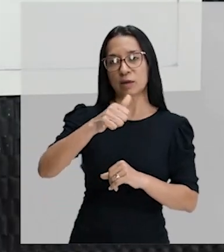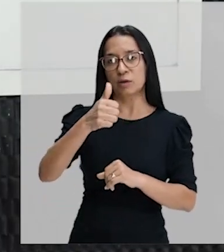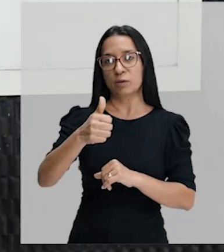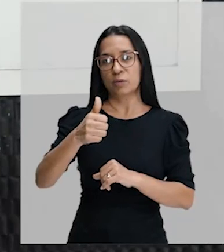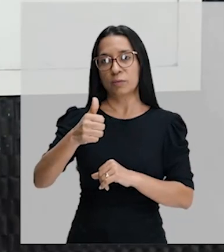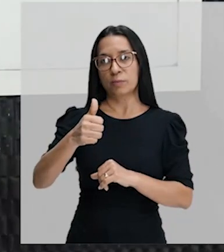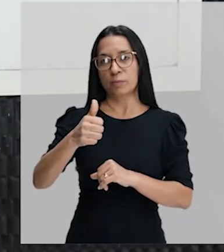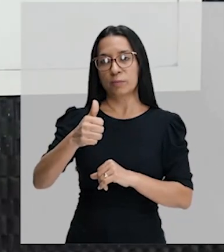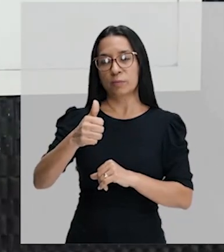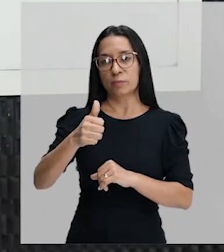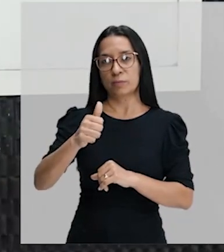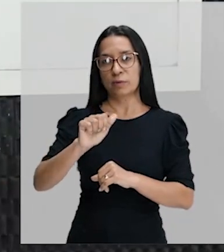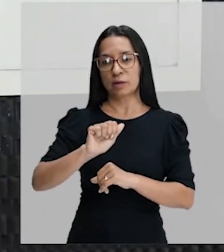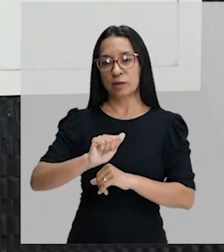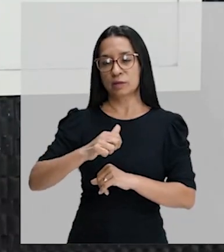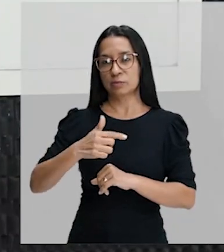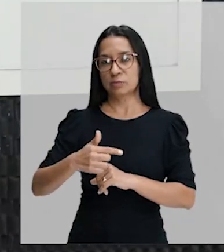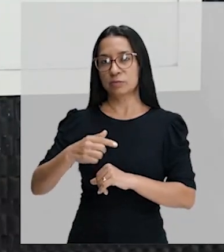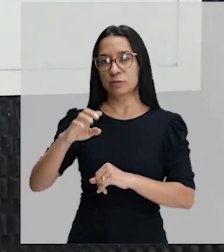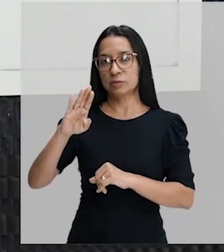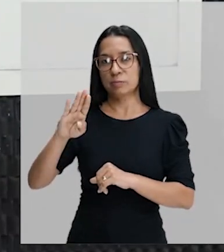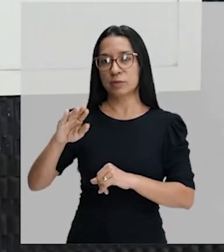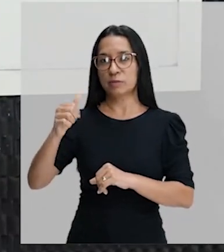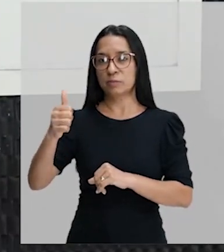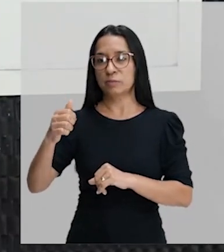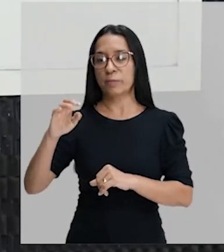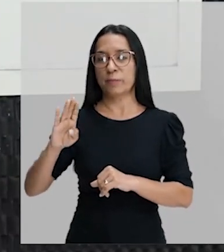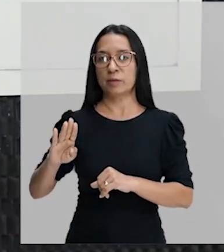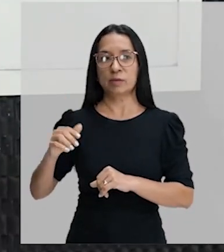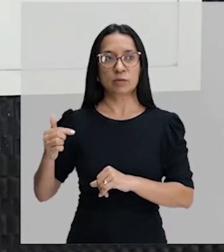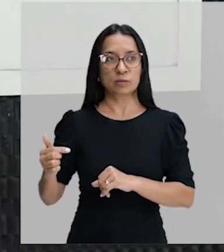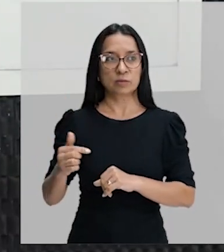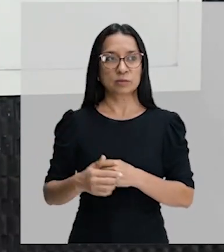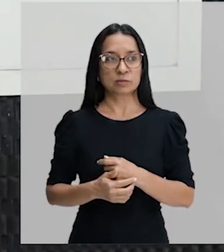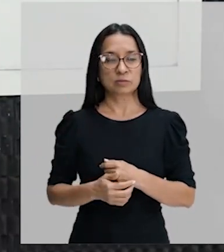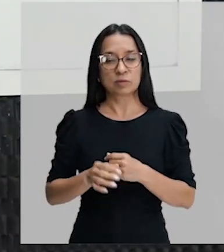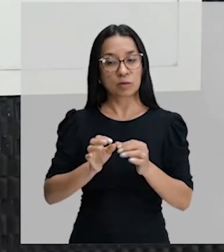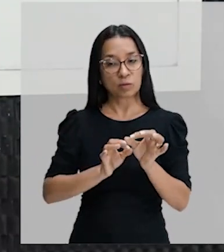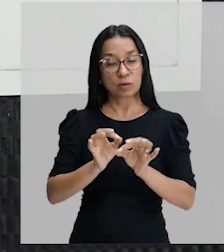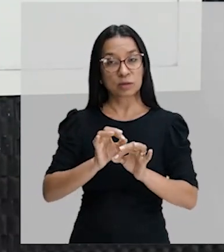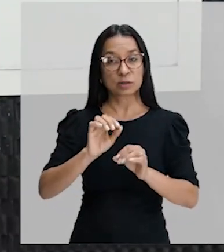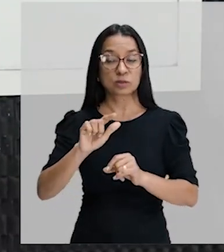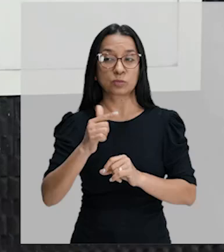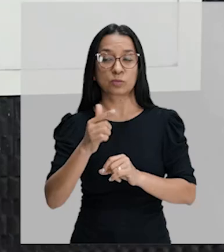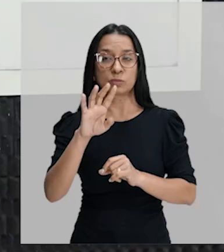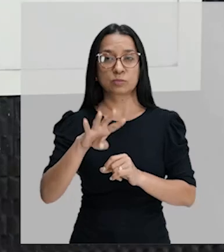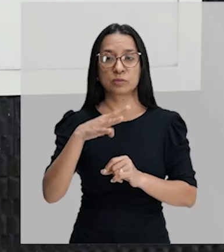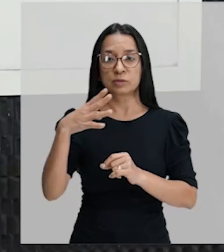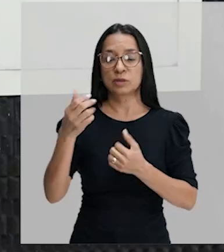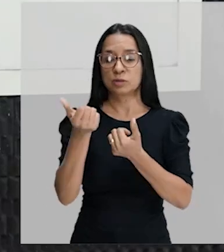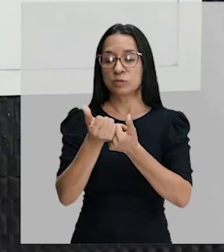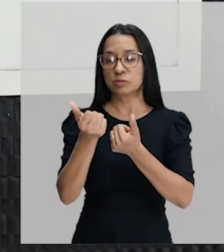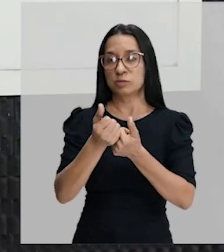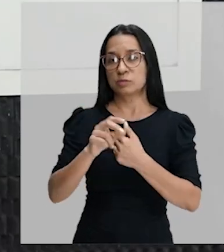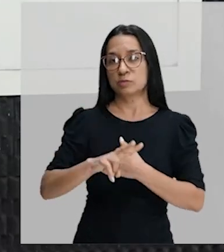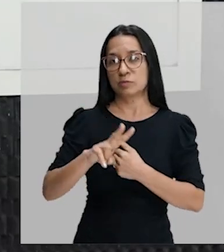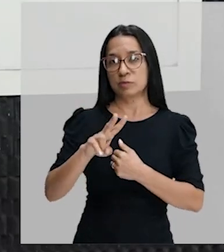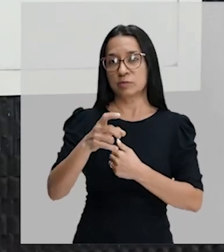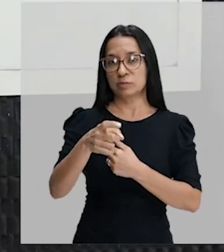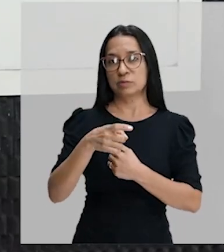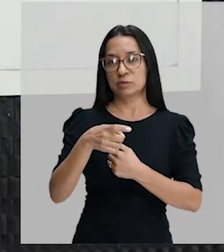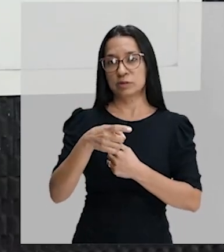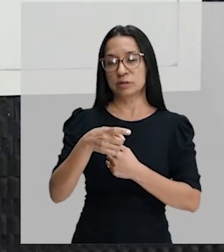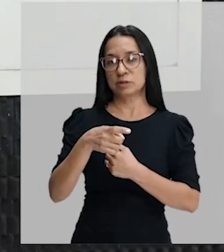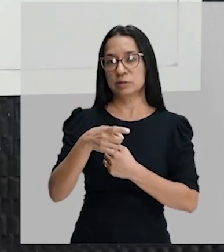Aí você vai montando outras matrizes, primeiro, substituindo o valor de x